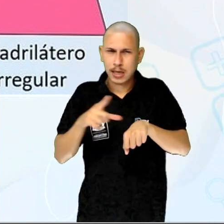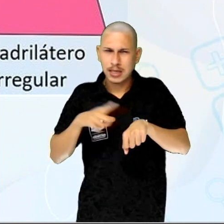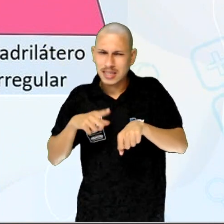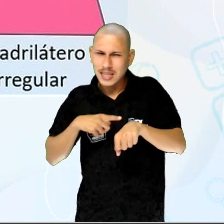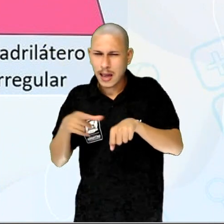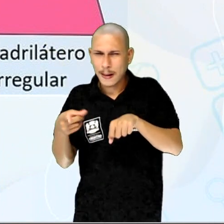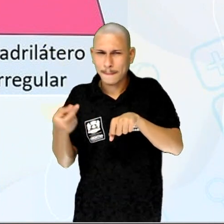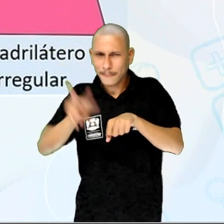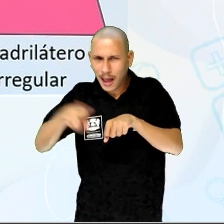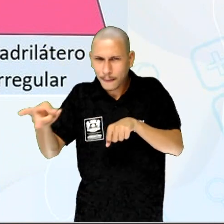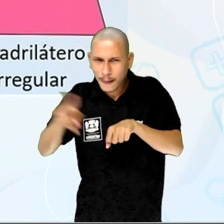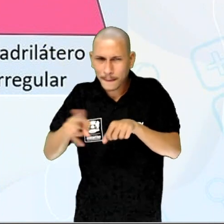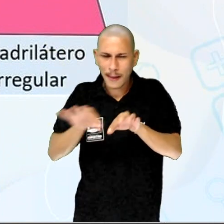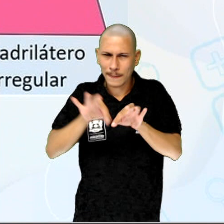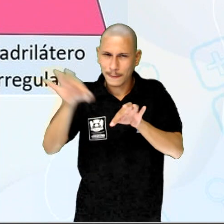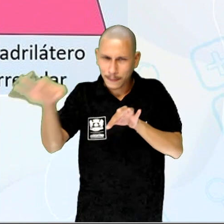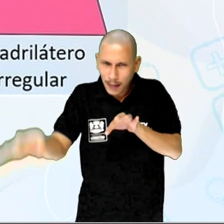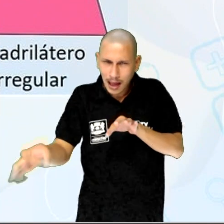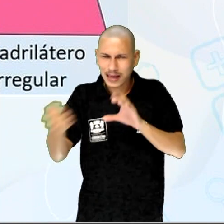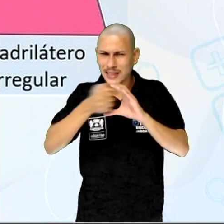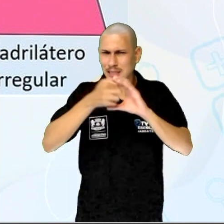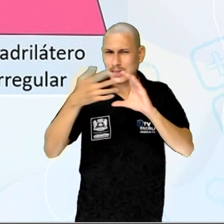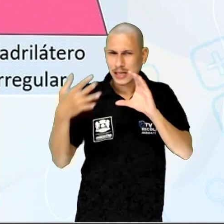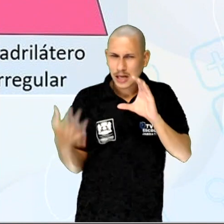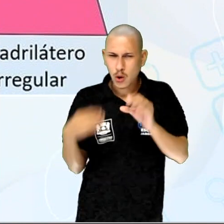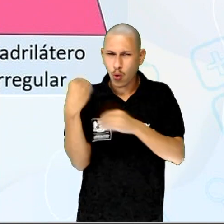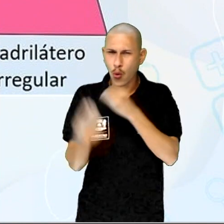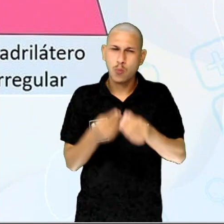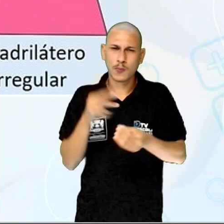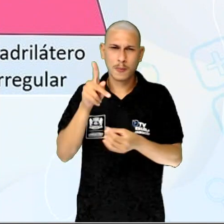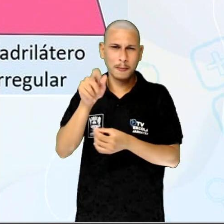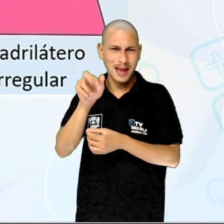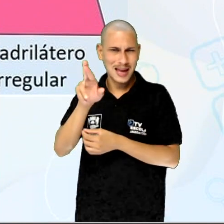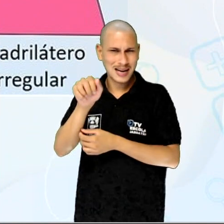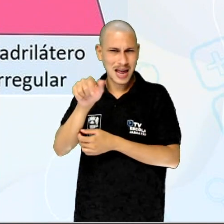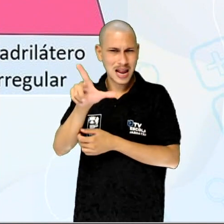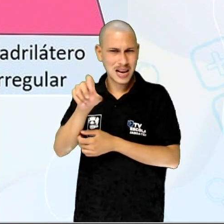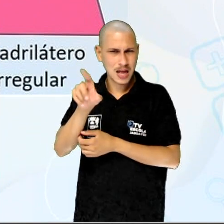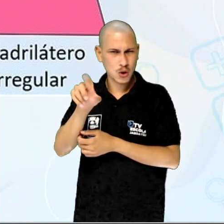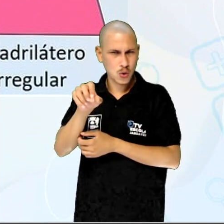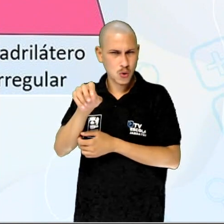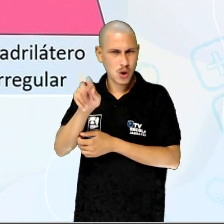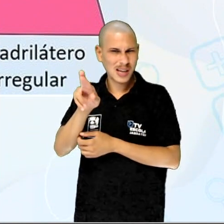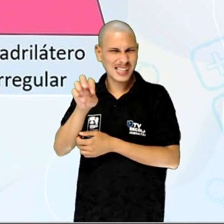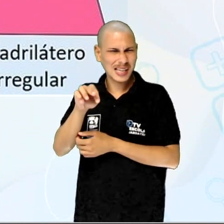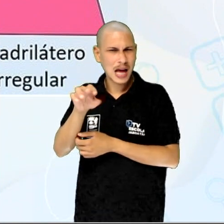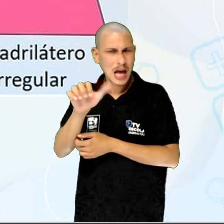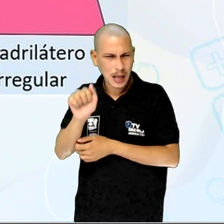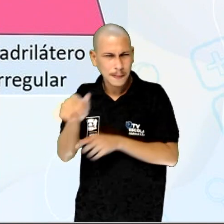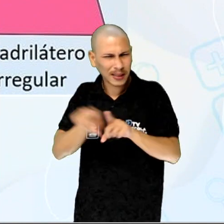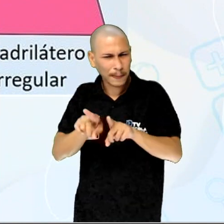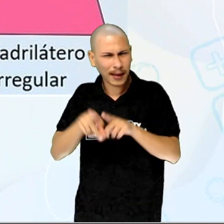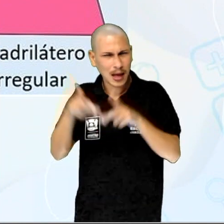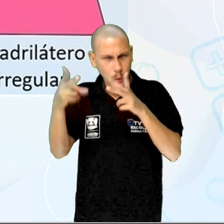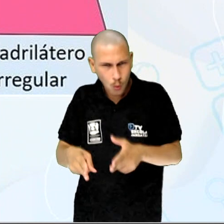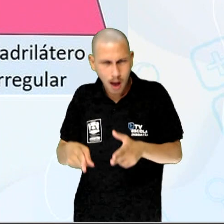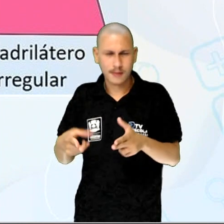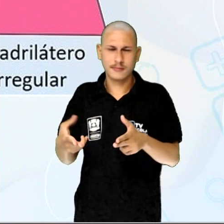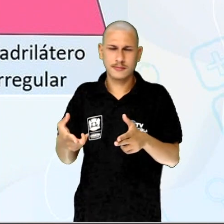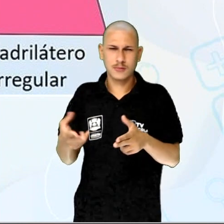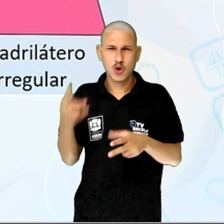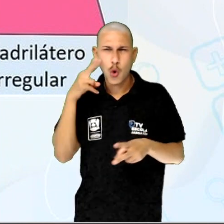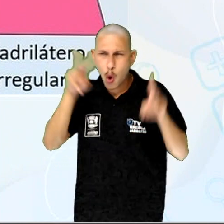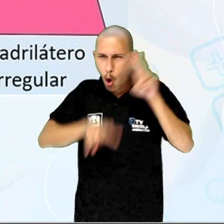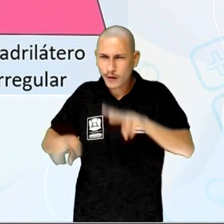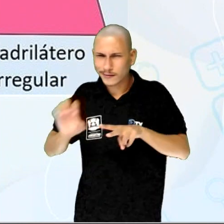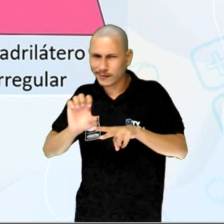paralelos, que caracterizam ele como um paralelogramo, ele também possui os dois pares de lados iguais, né? O da esquerda é igual ao da